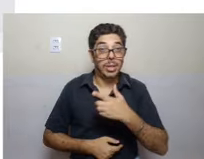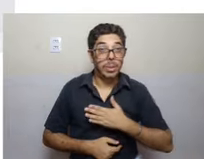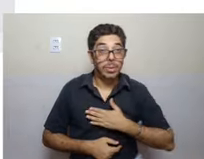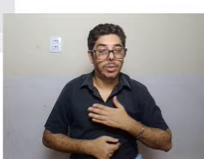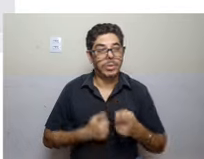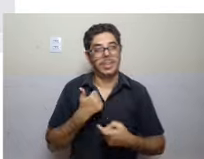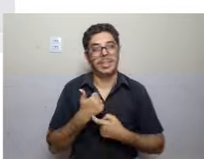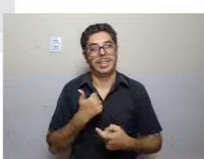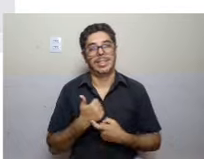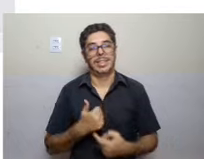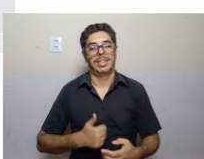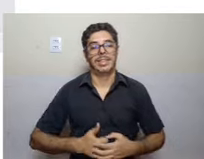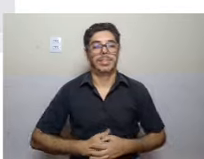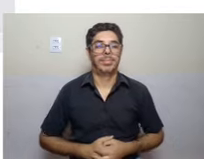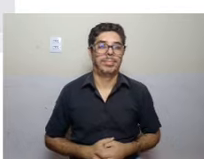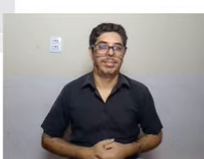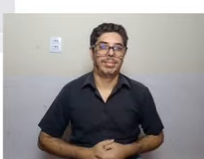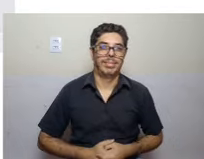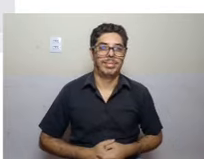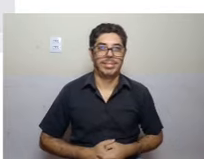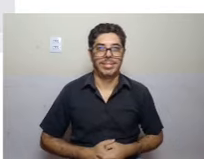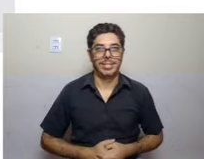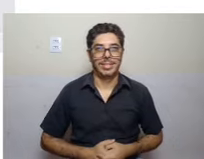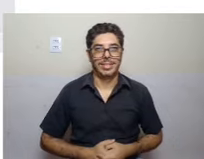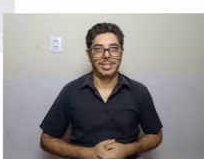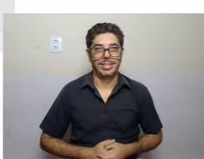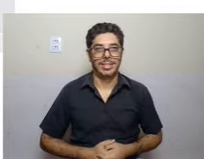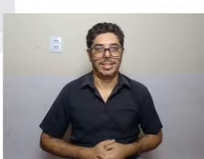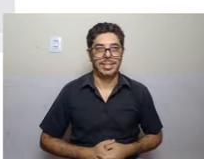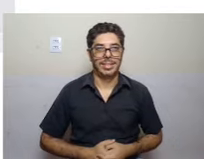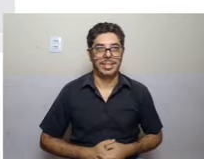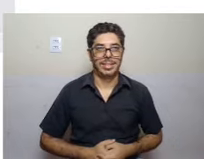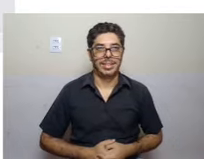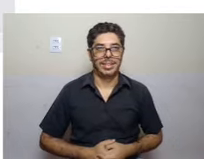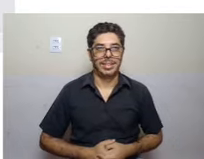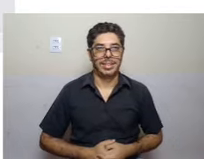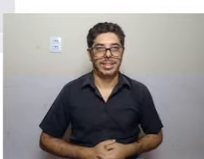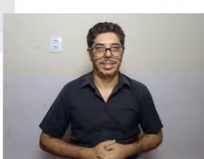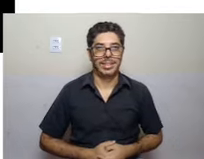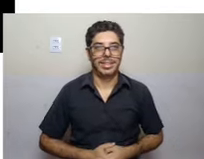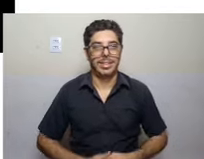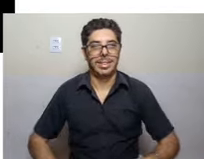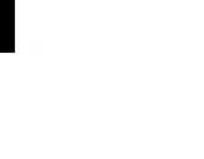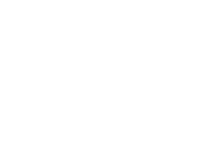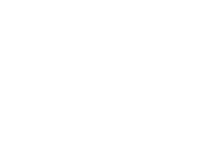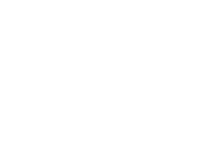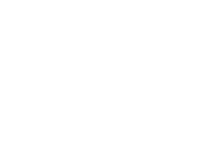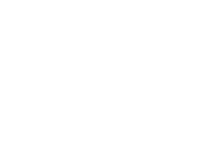agora e se inscreva no canal. Tenha Verve Científica. Abraço e até a próxima!